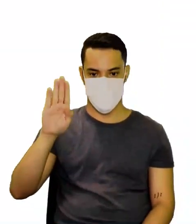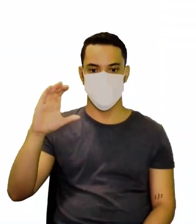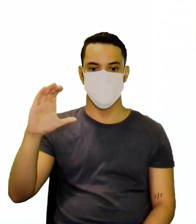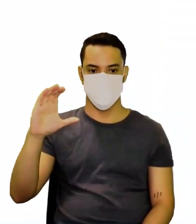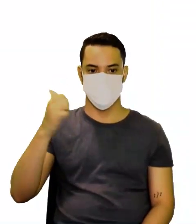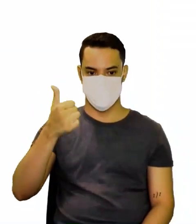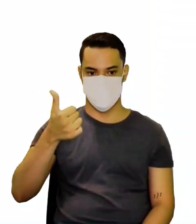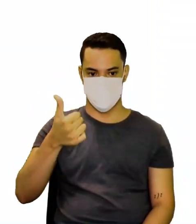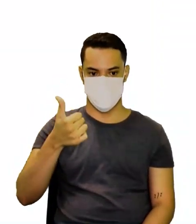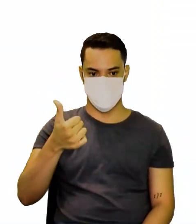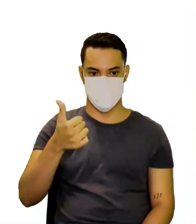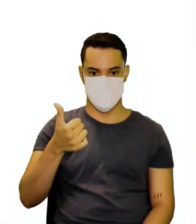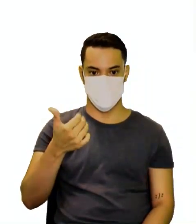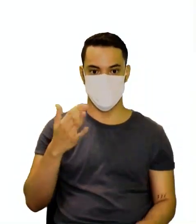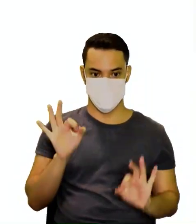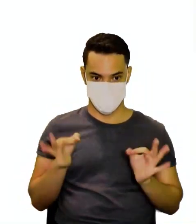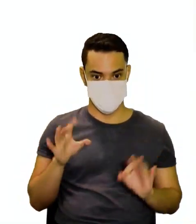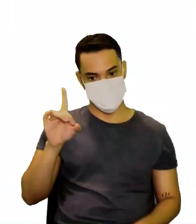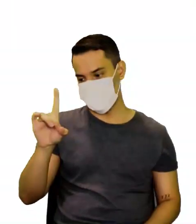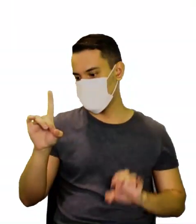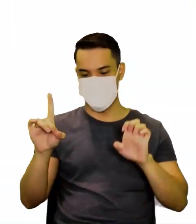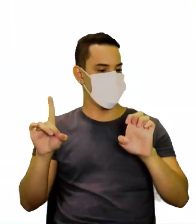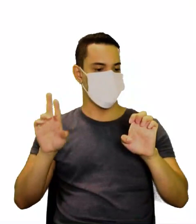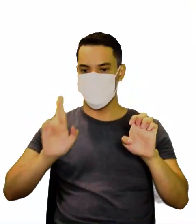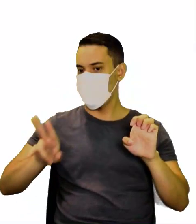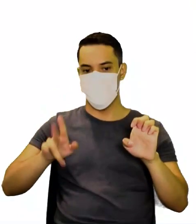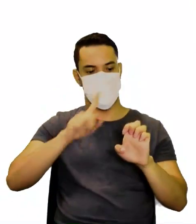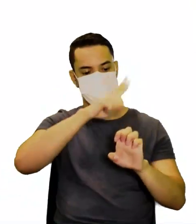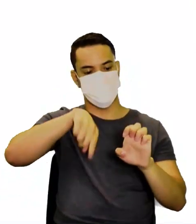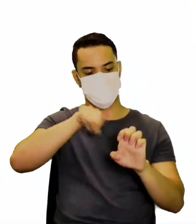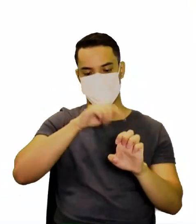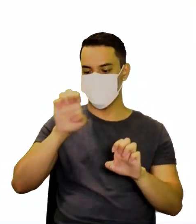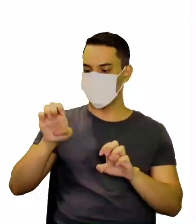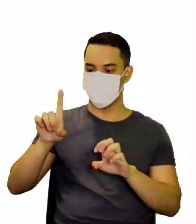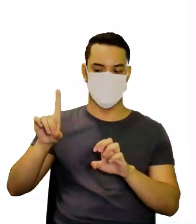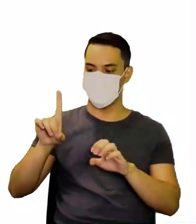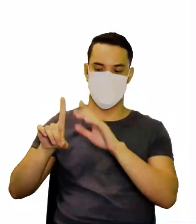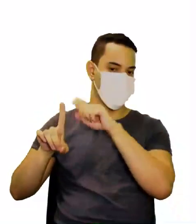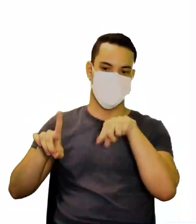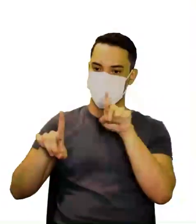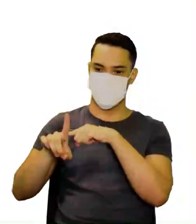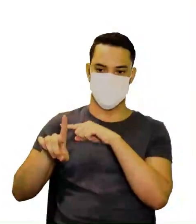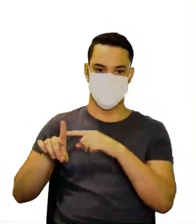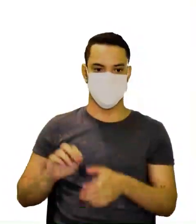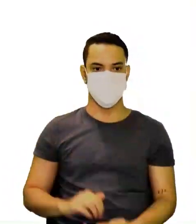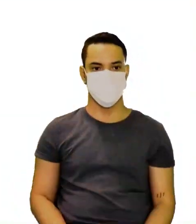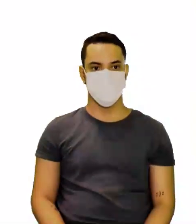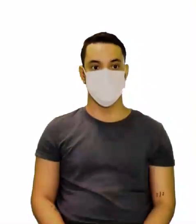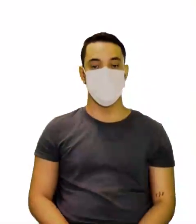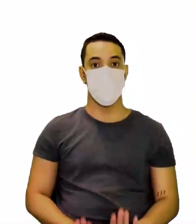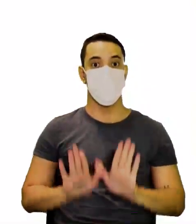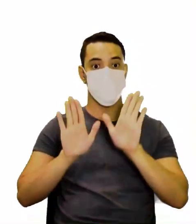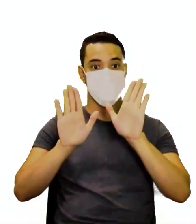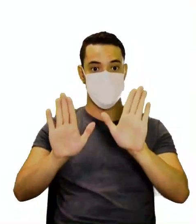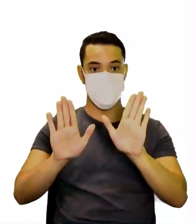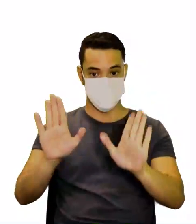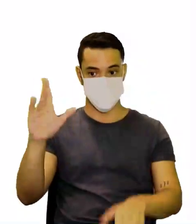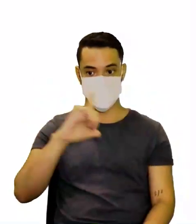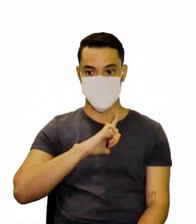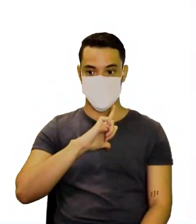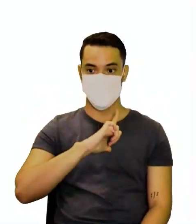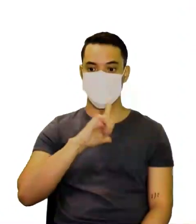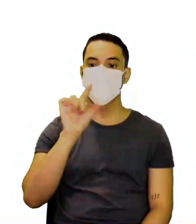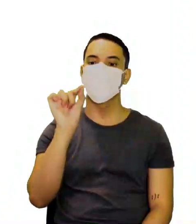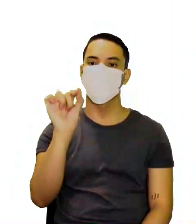C, ok? Vamos ver com quem a gente vai ficar aqui. Mas nós temos